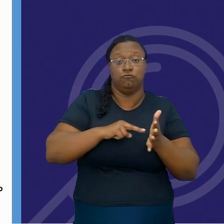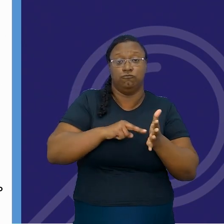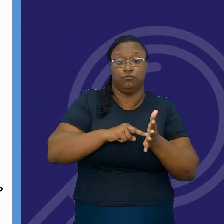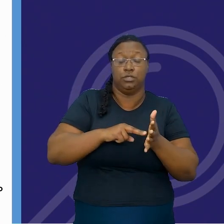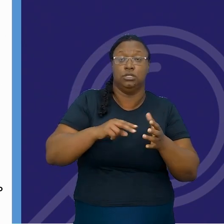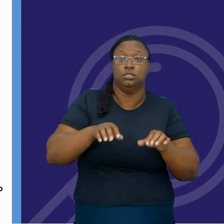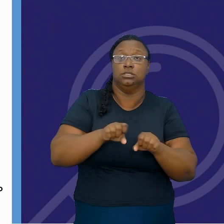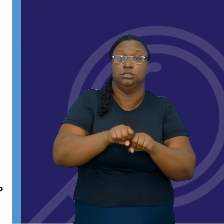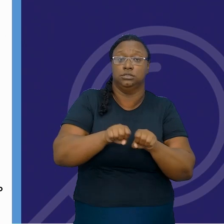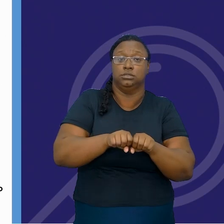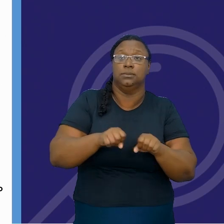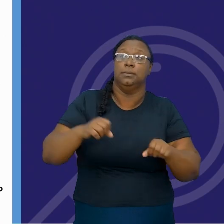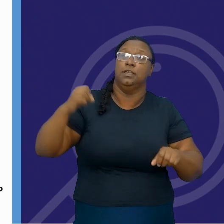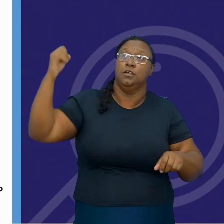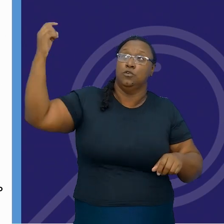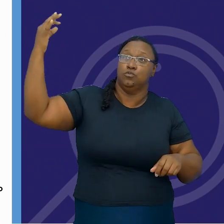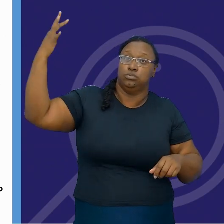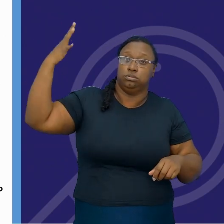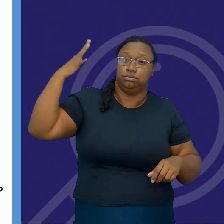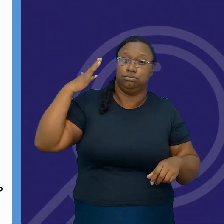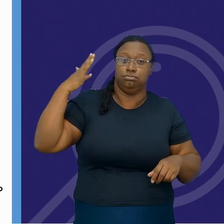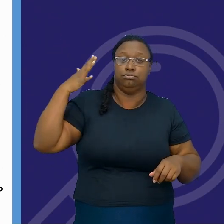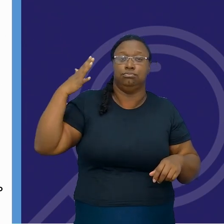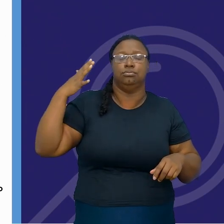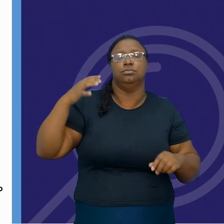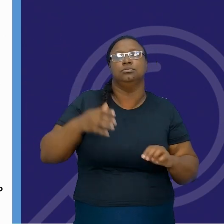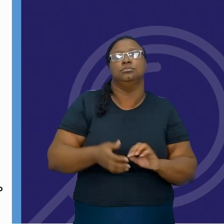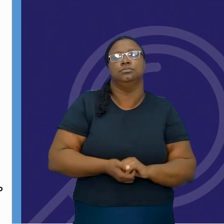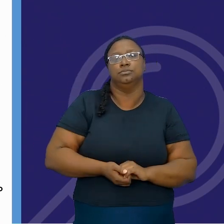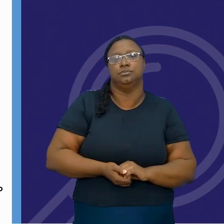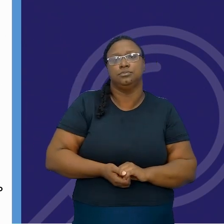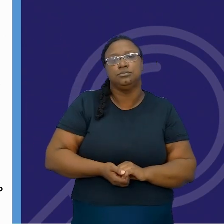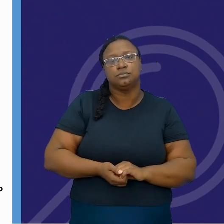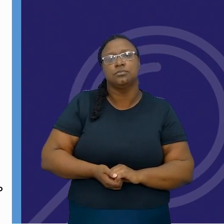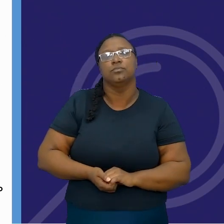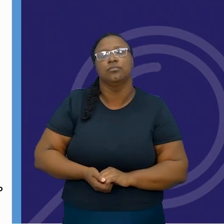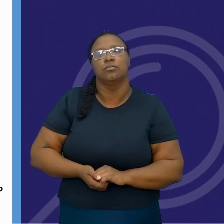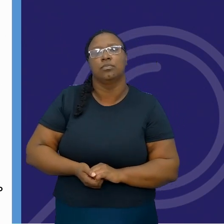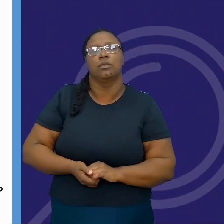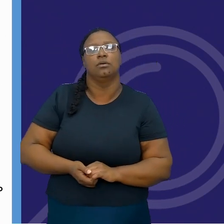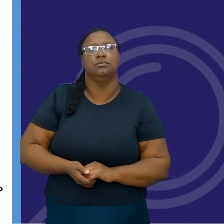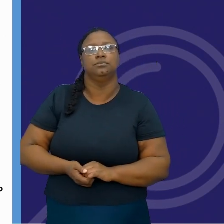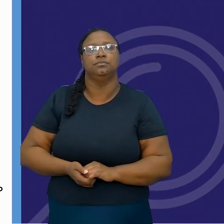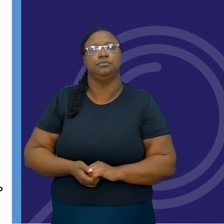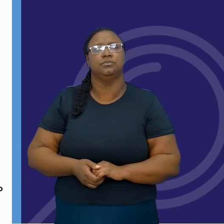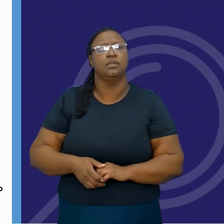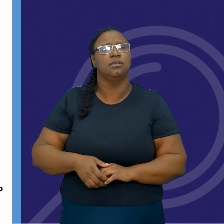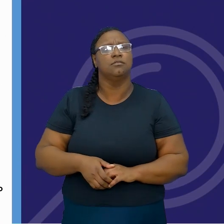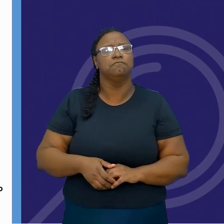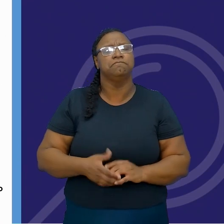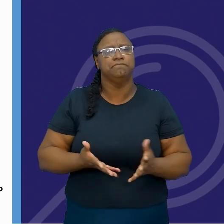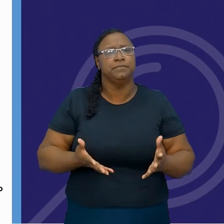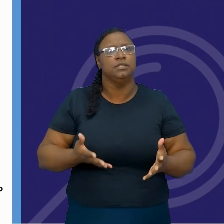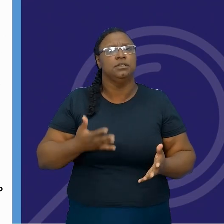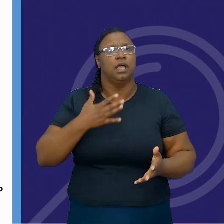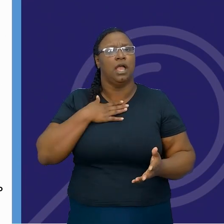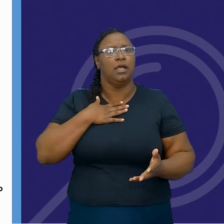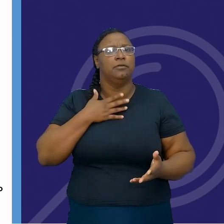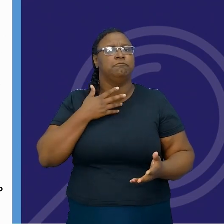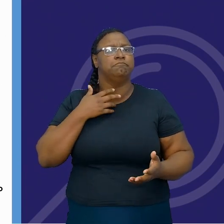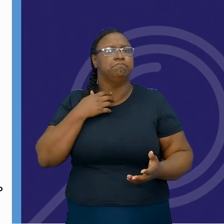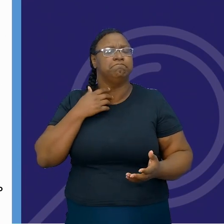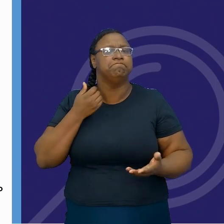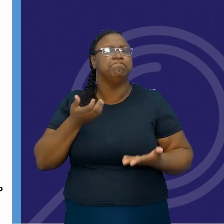solar, energia eólica, todos esses meios, né, e assim, né, uma opinião sincera, né, a gente